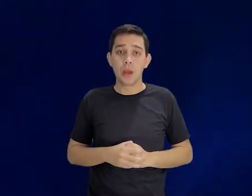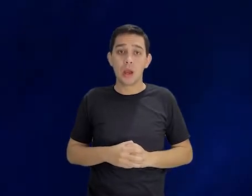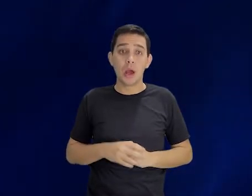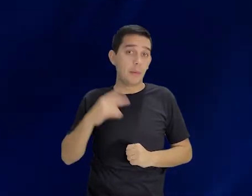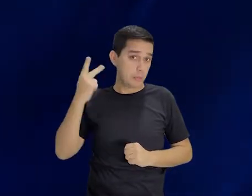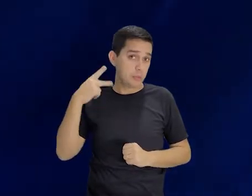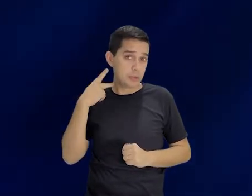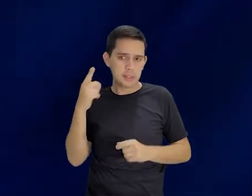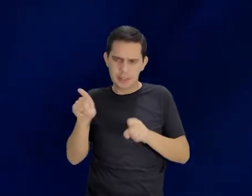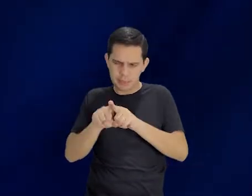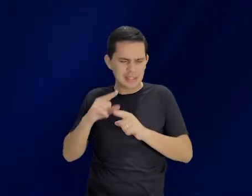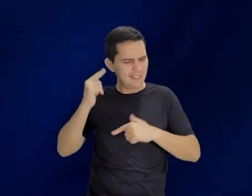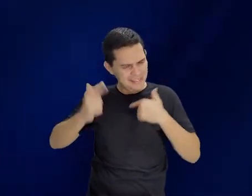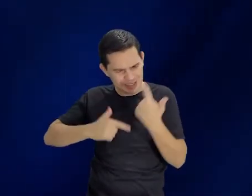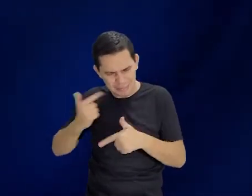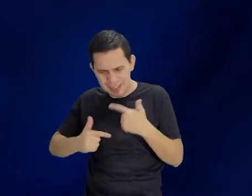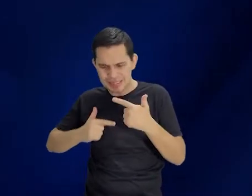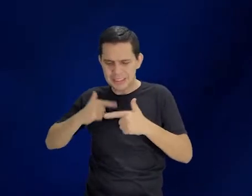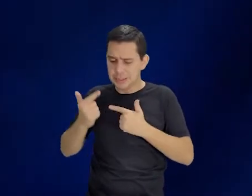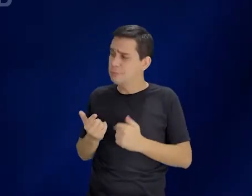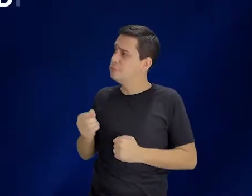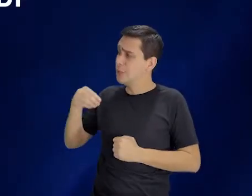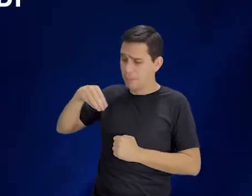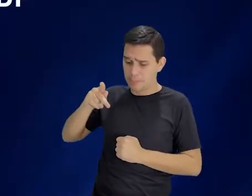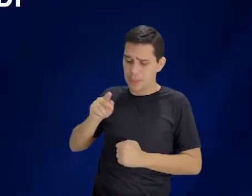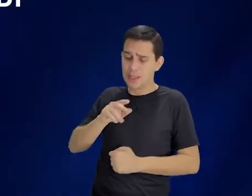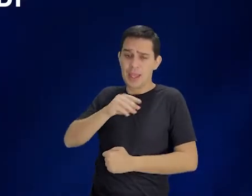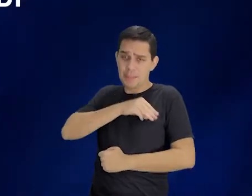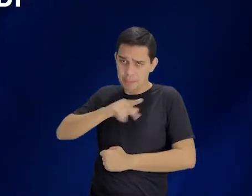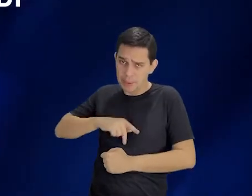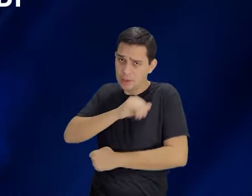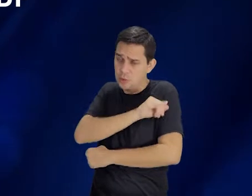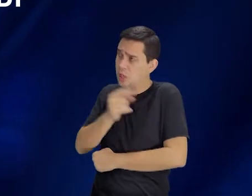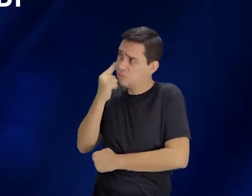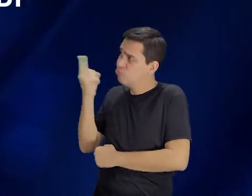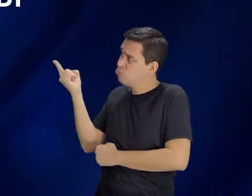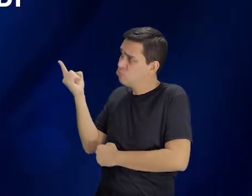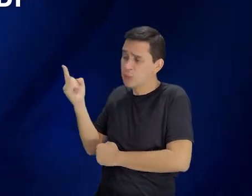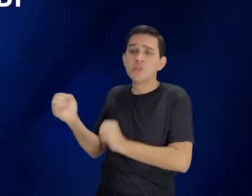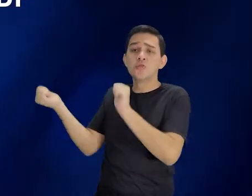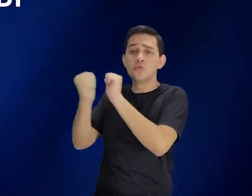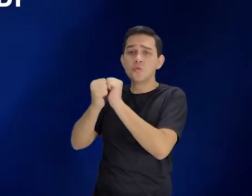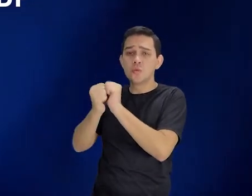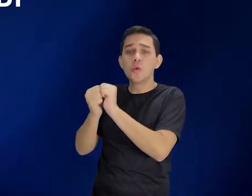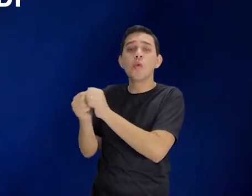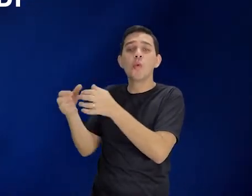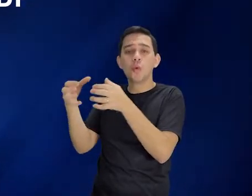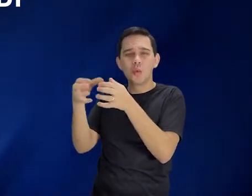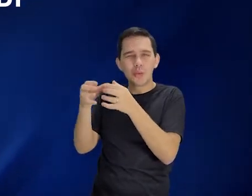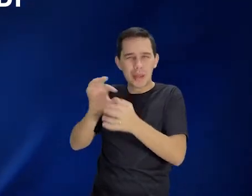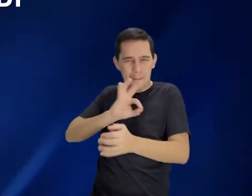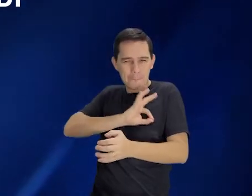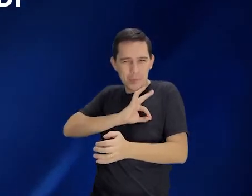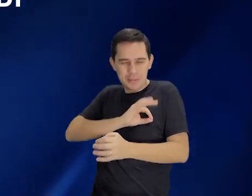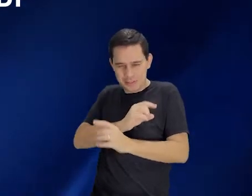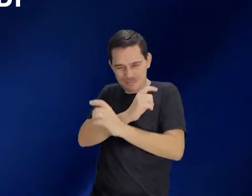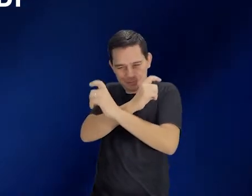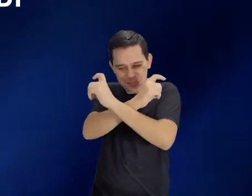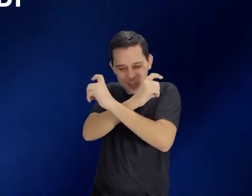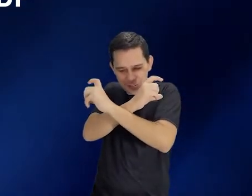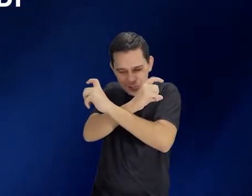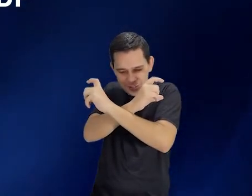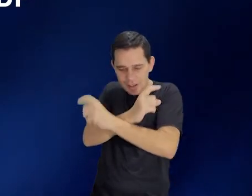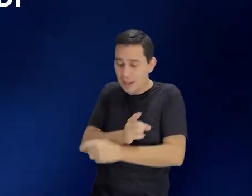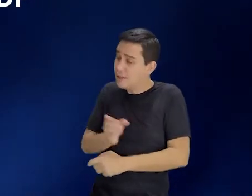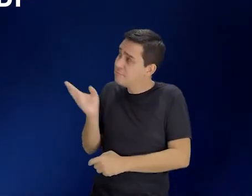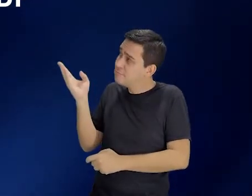de forma muito afinada com a Polícia Civil, através da 112 DP, que é a Delegacia do Carmo,